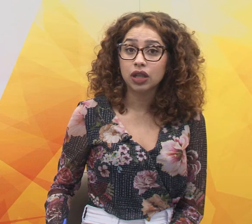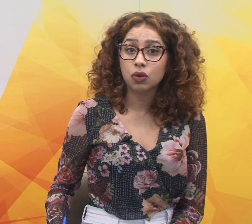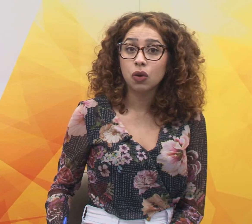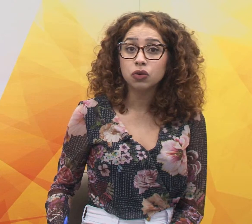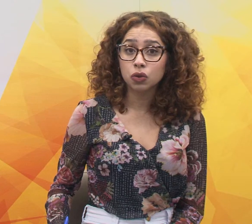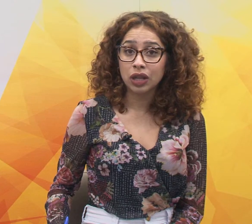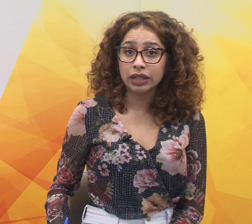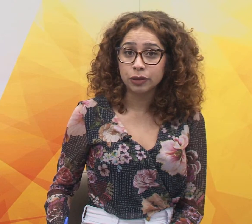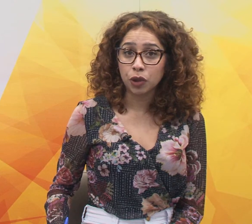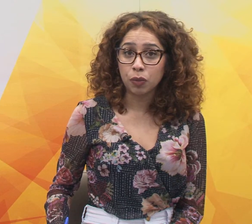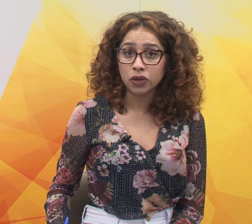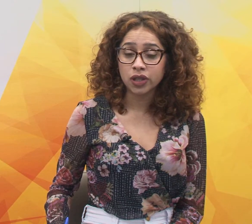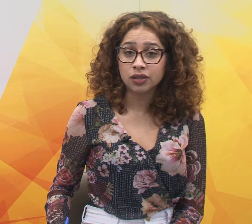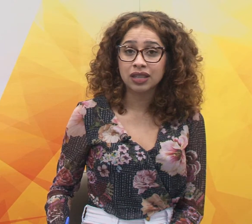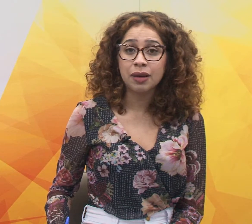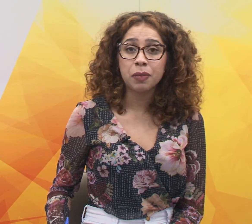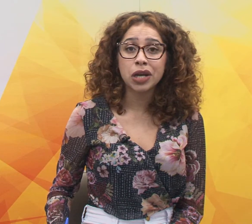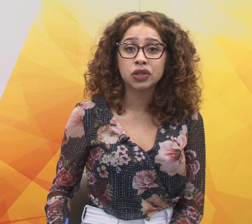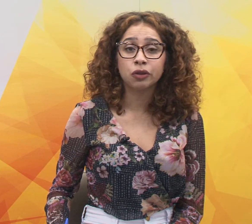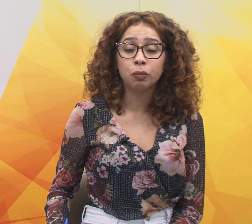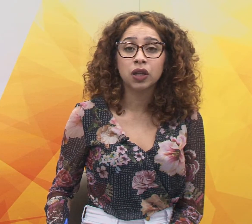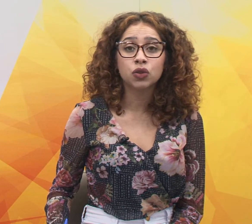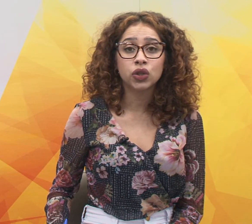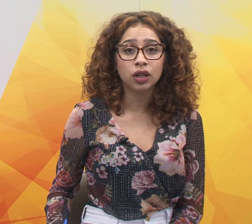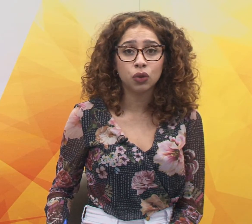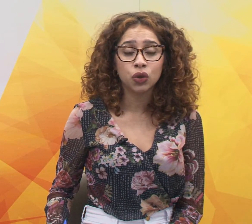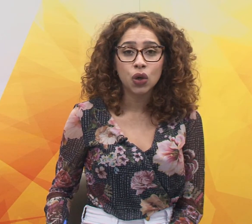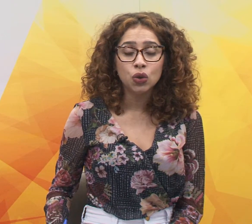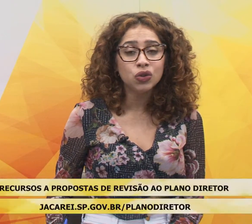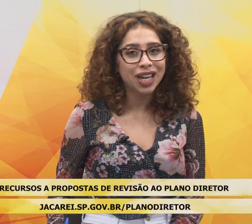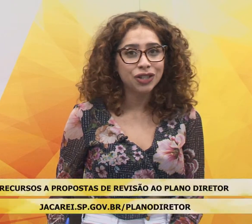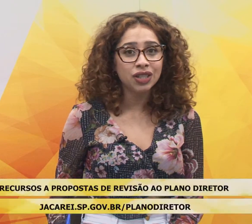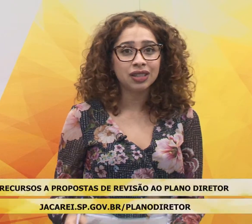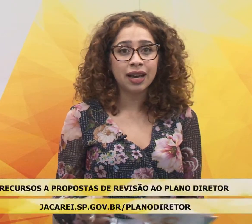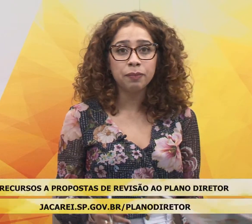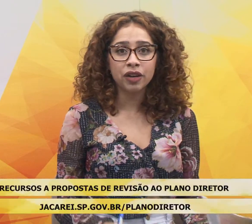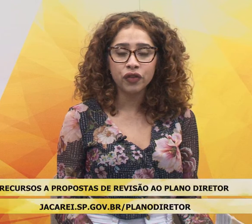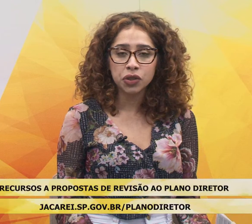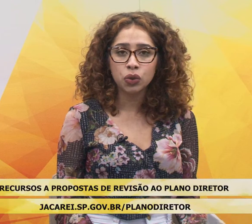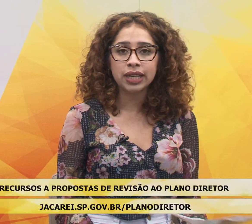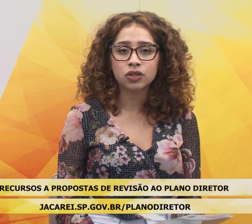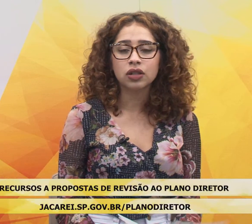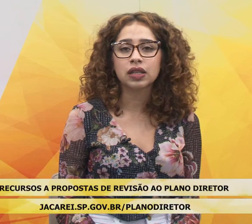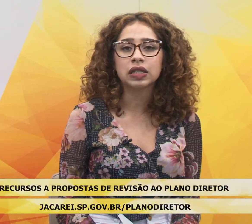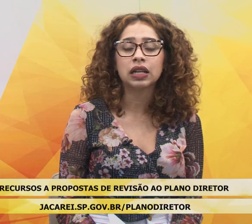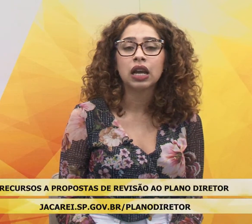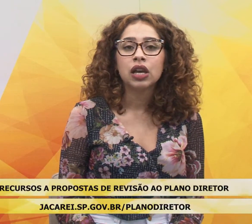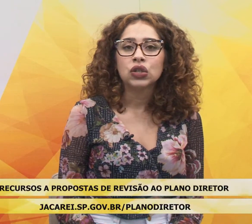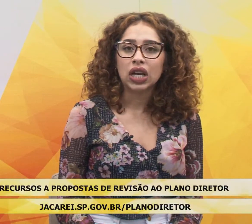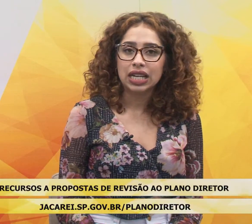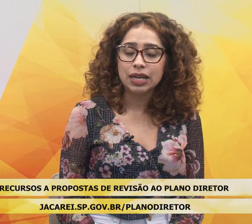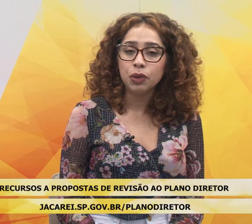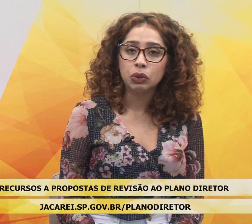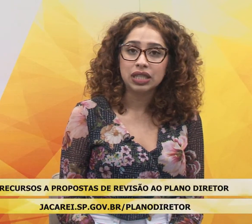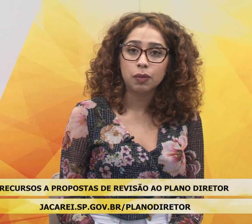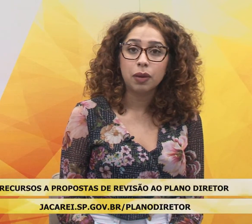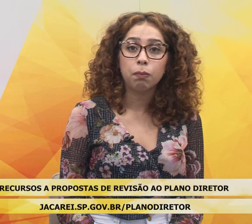Interessados poderão consultar as propostas na página do Plano Diretor no site da Prefeitura. É só acessar